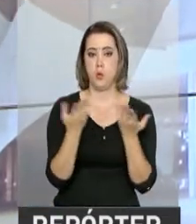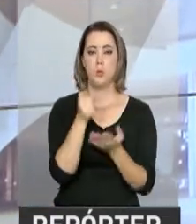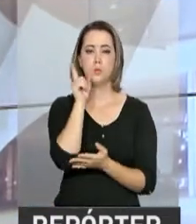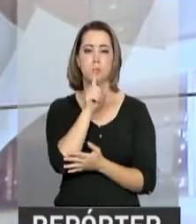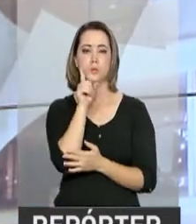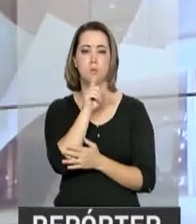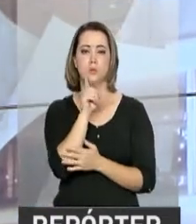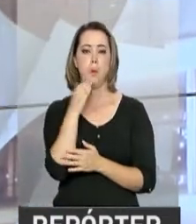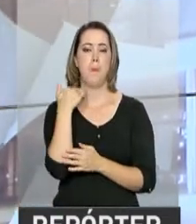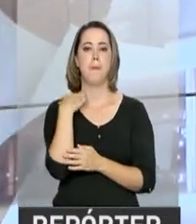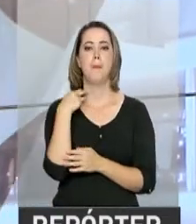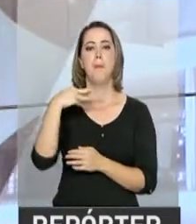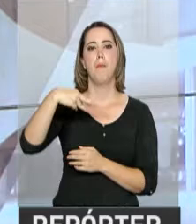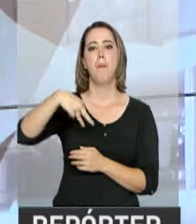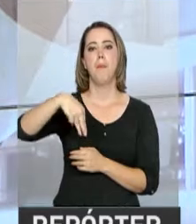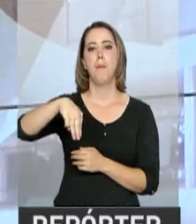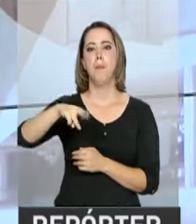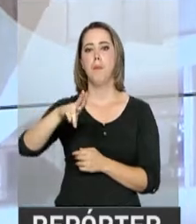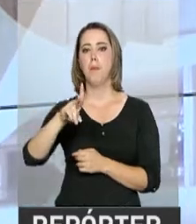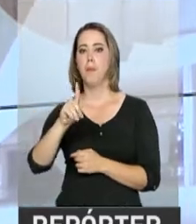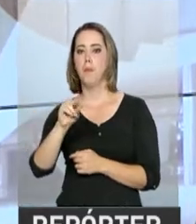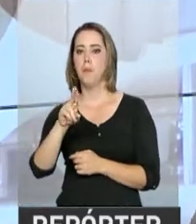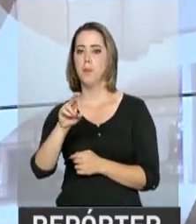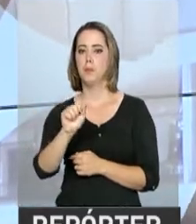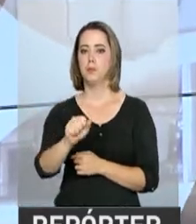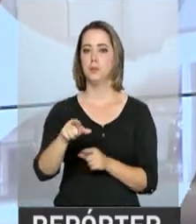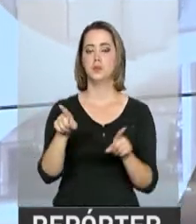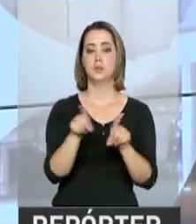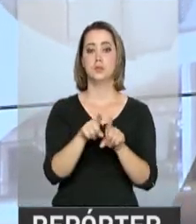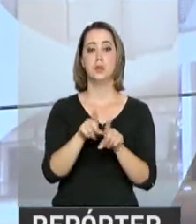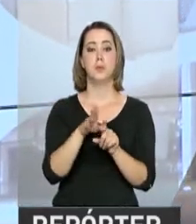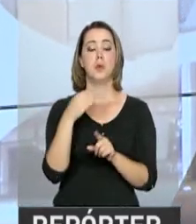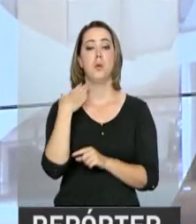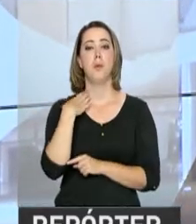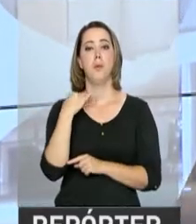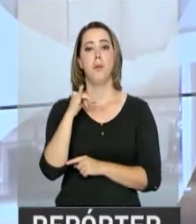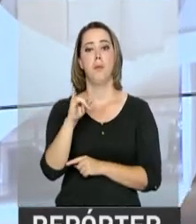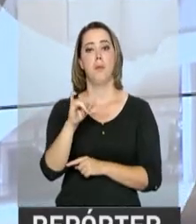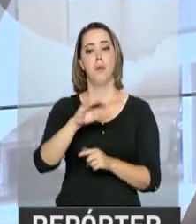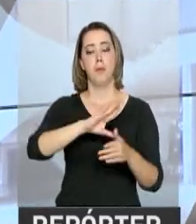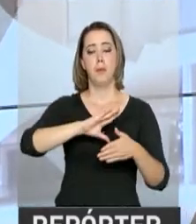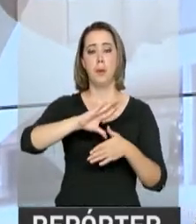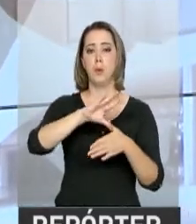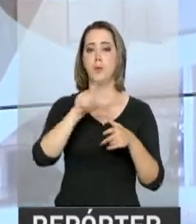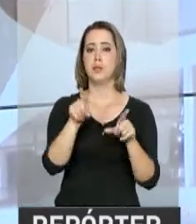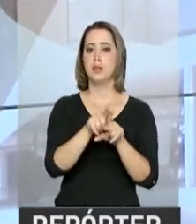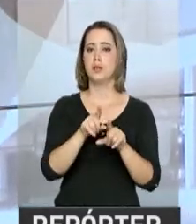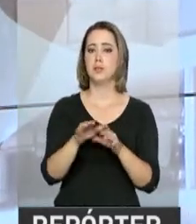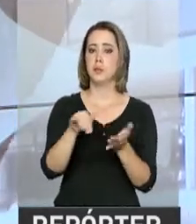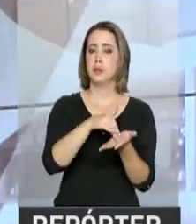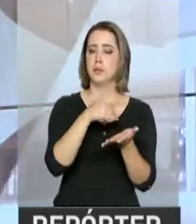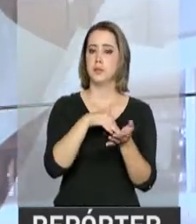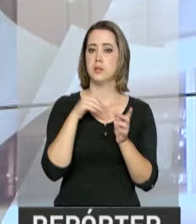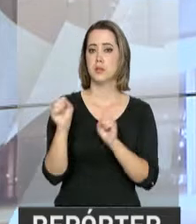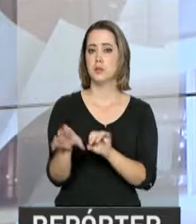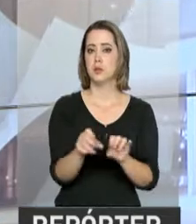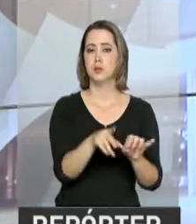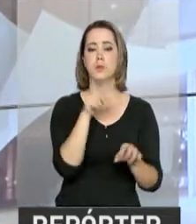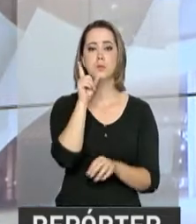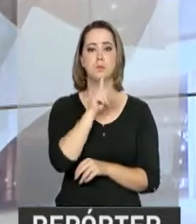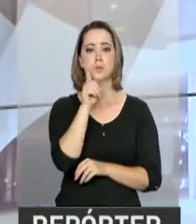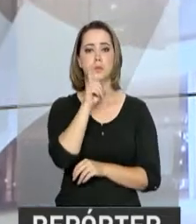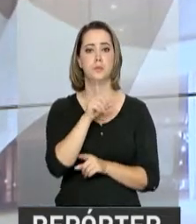do banco mundial também do banco interamericano de desenvolvimento e com a secretária de educação dos estados